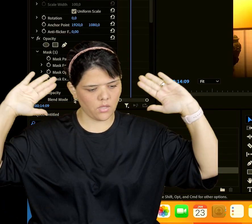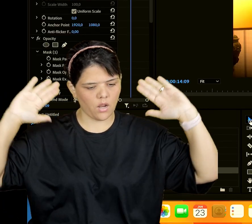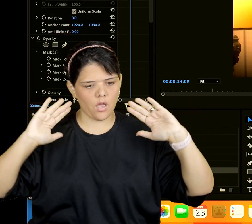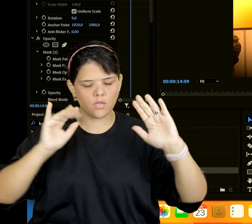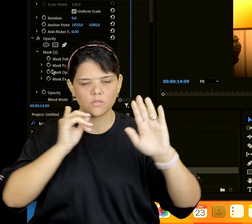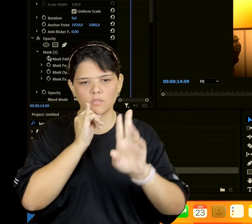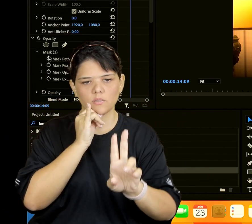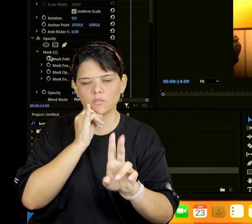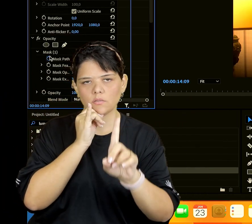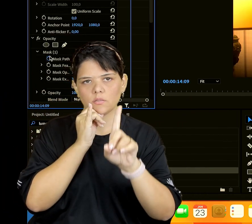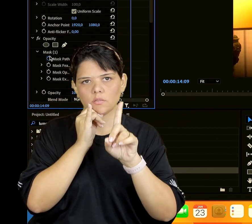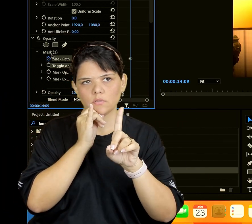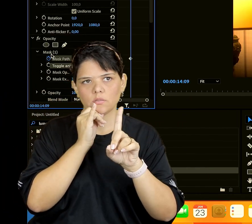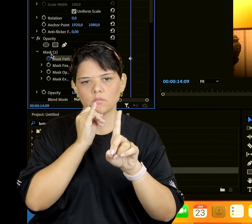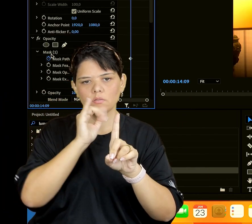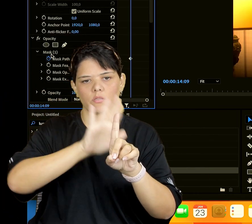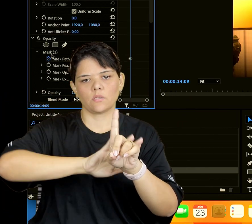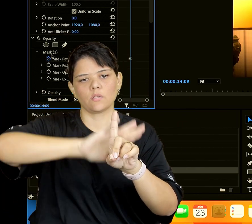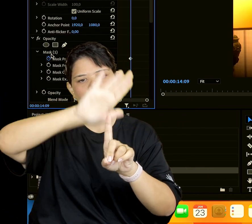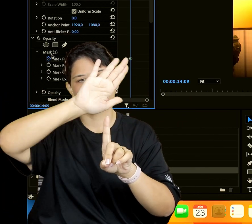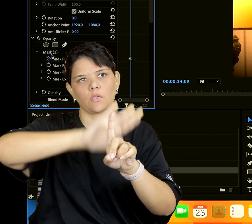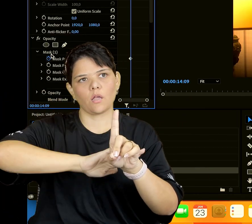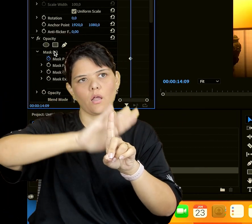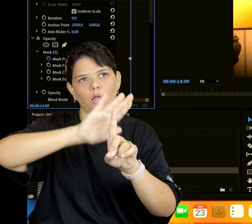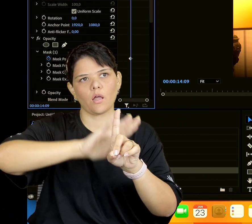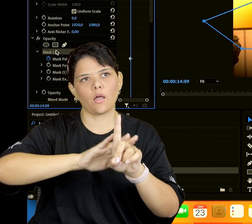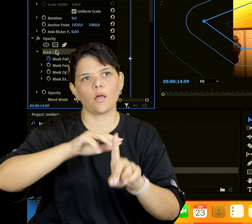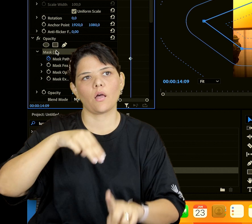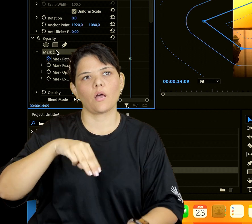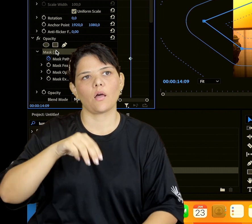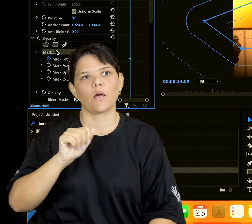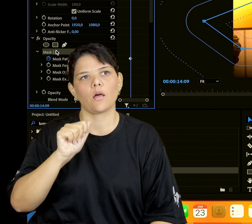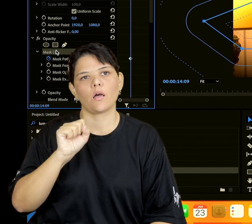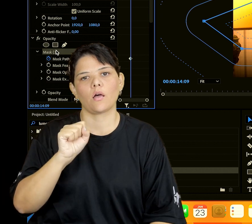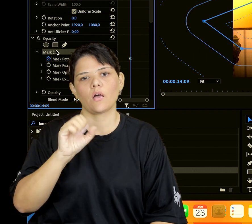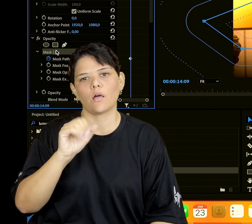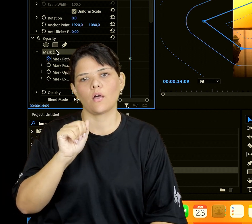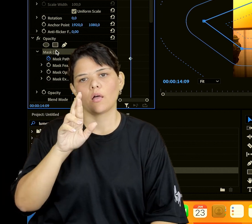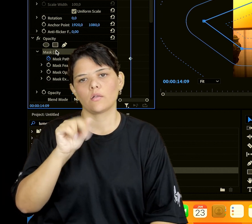O chroma nada mais é do que uma máscara muito detalhada e muito rápida.